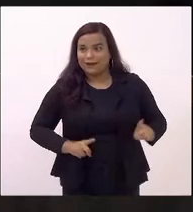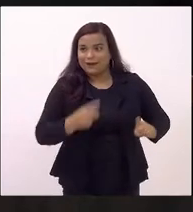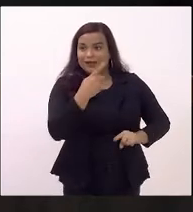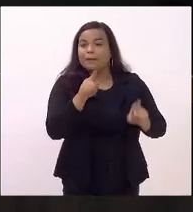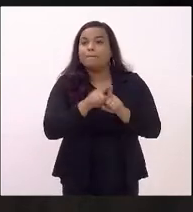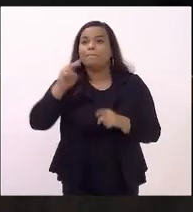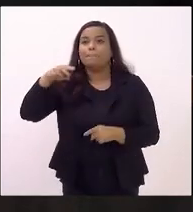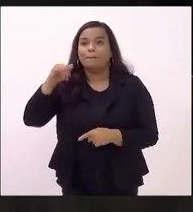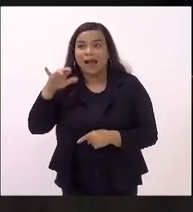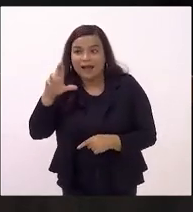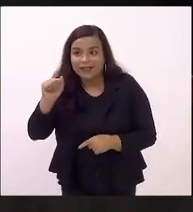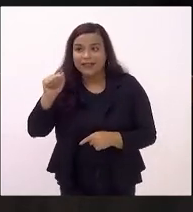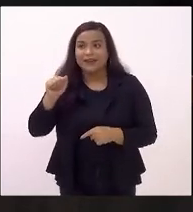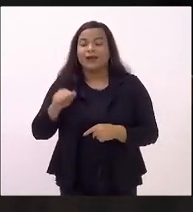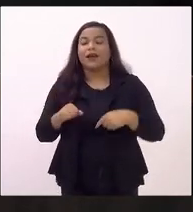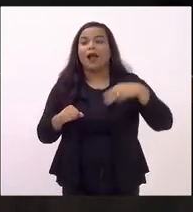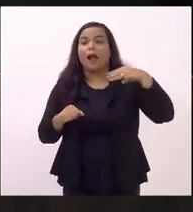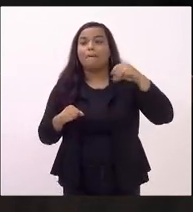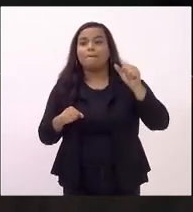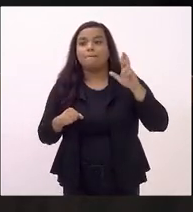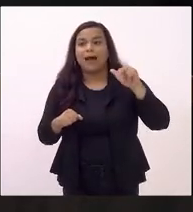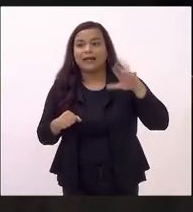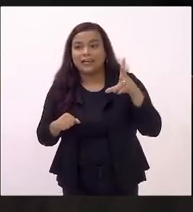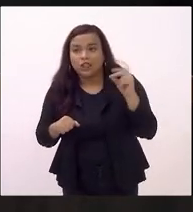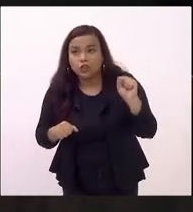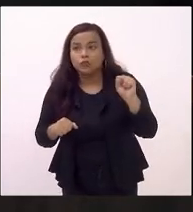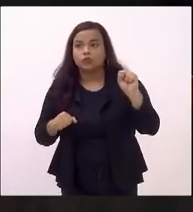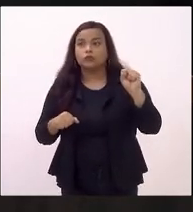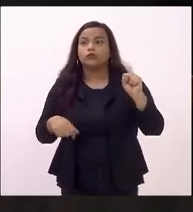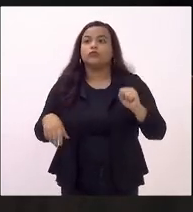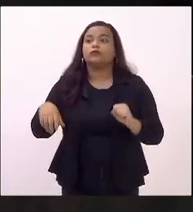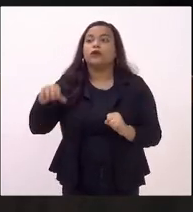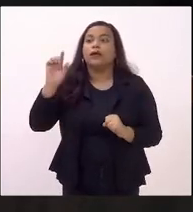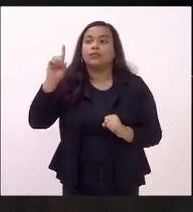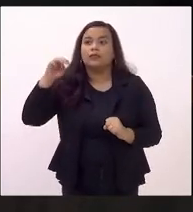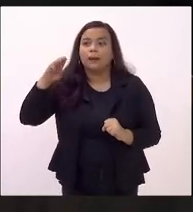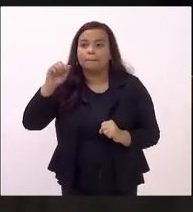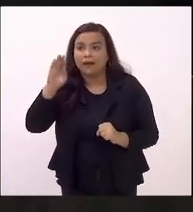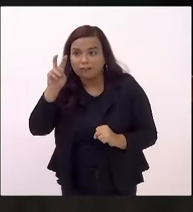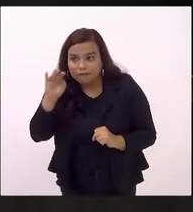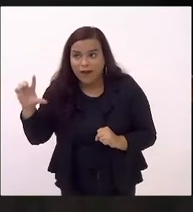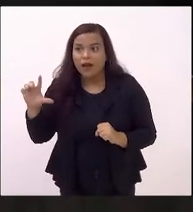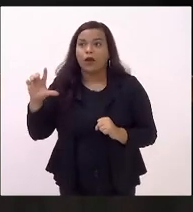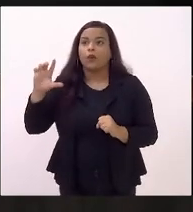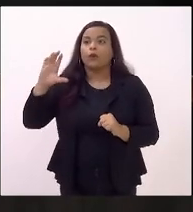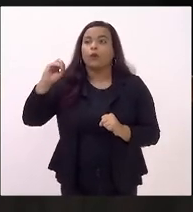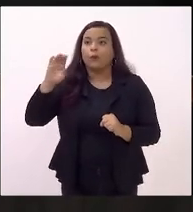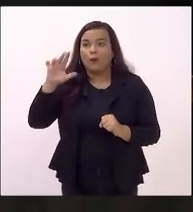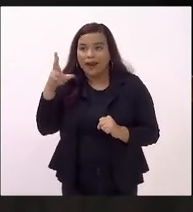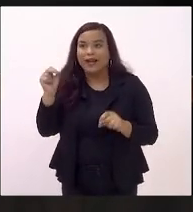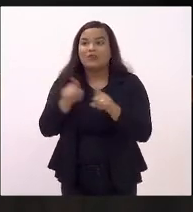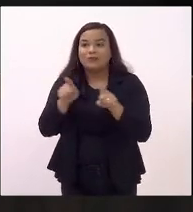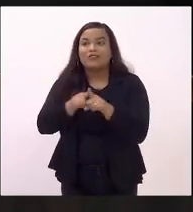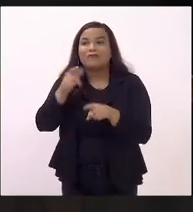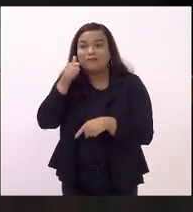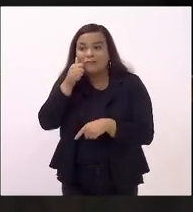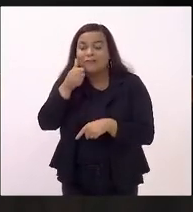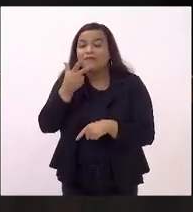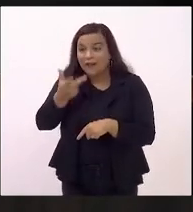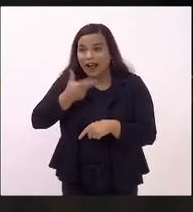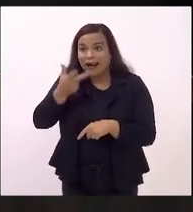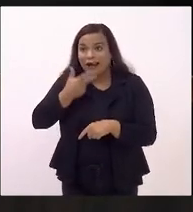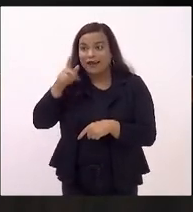de Osvaldo Cruz, Demerval Coelho e, já falei, a nossa queridíssima